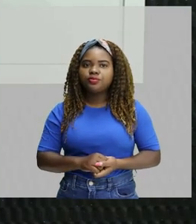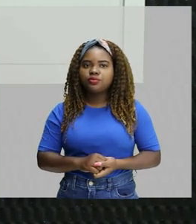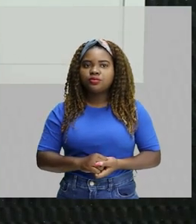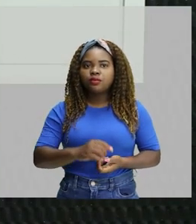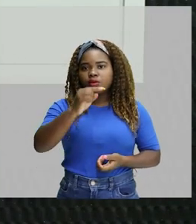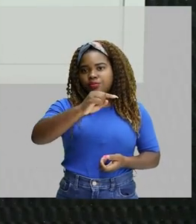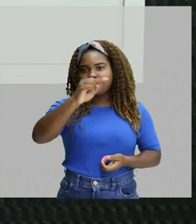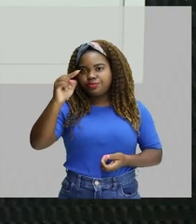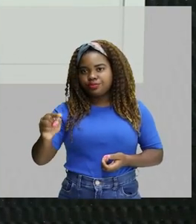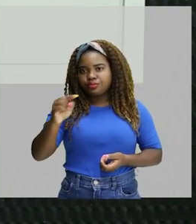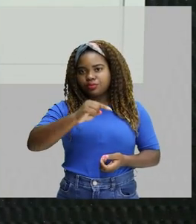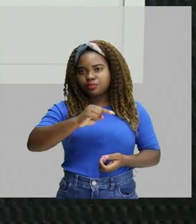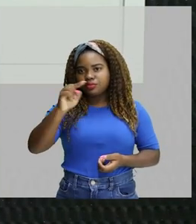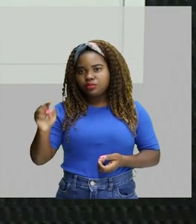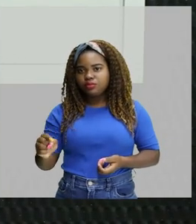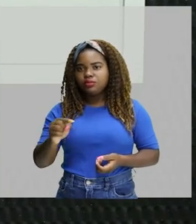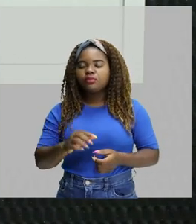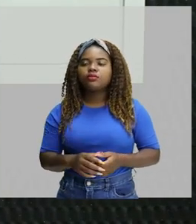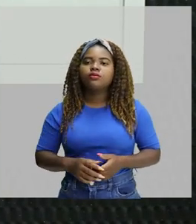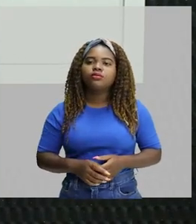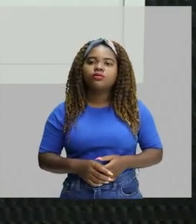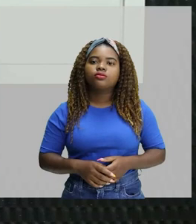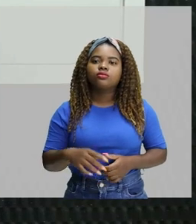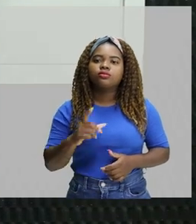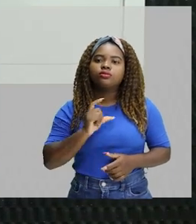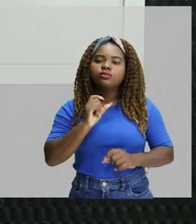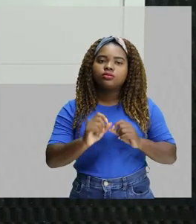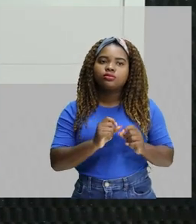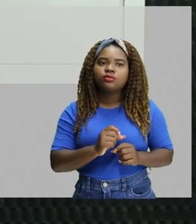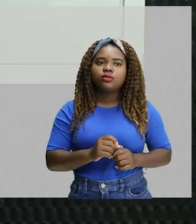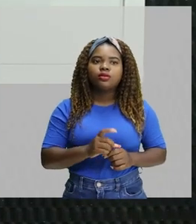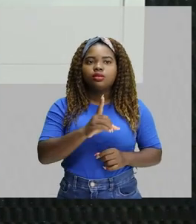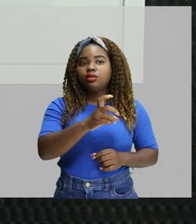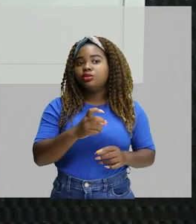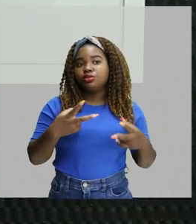por -4 tá então nós vamos ter aqui DX